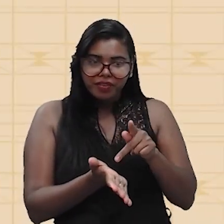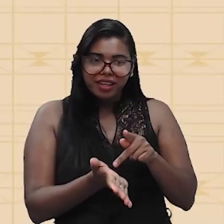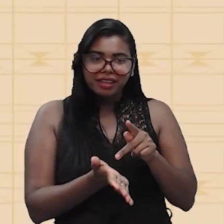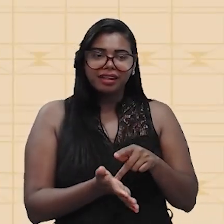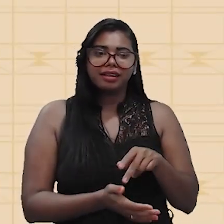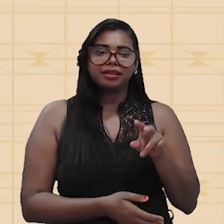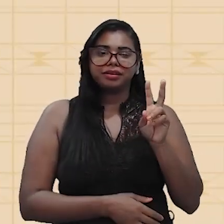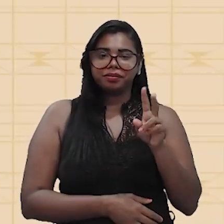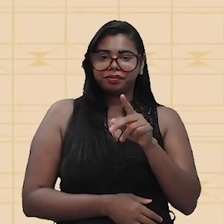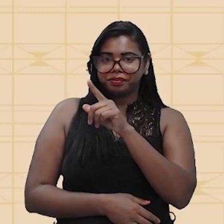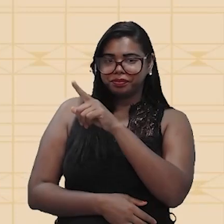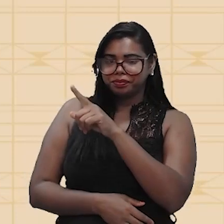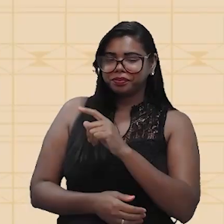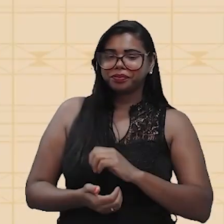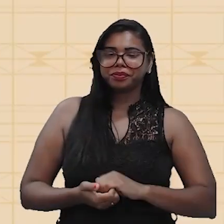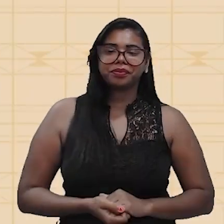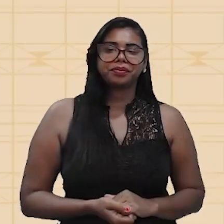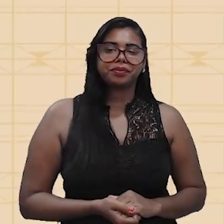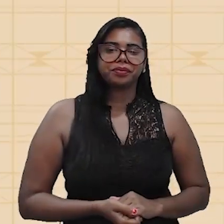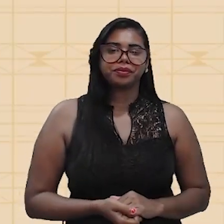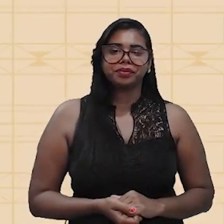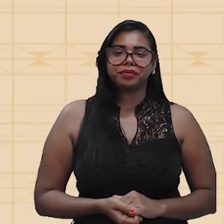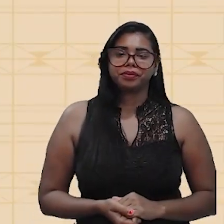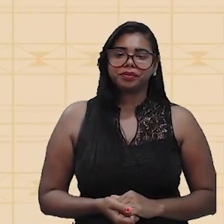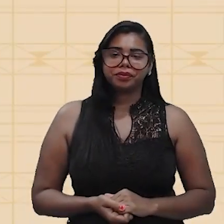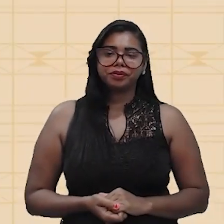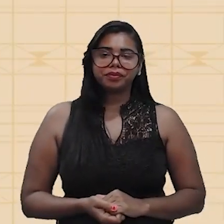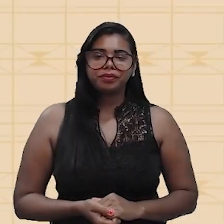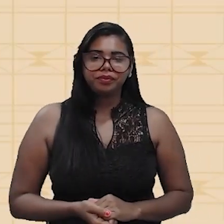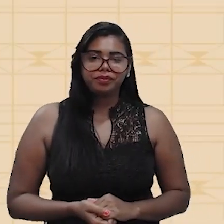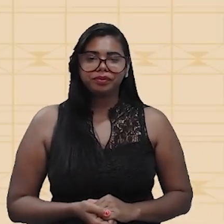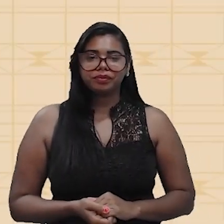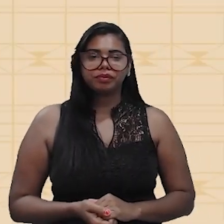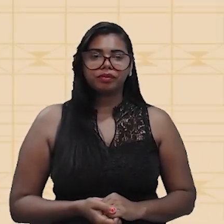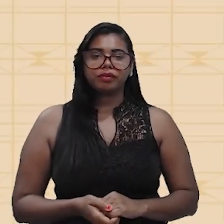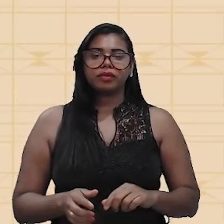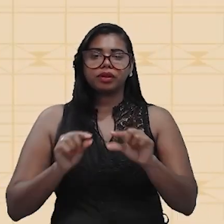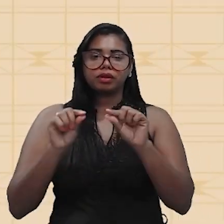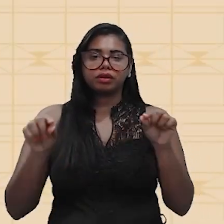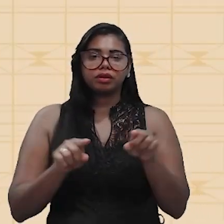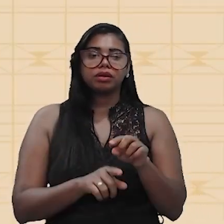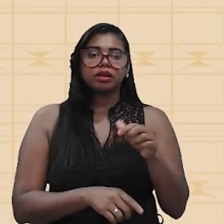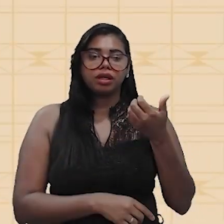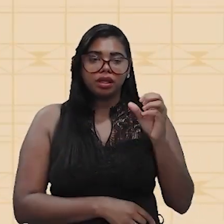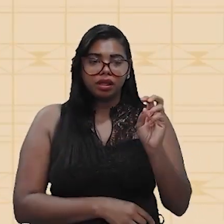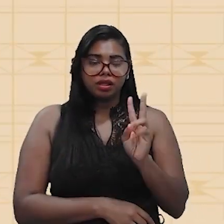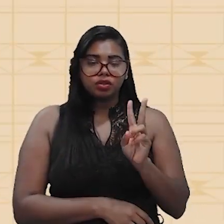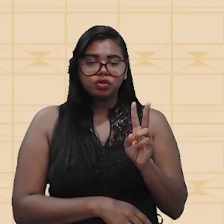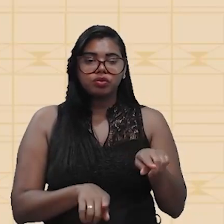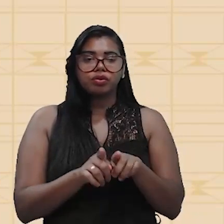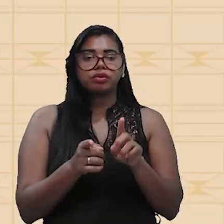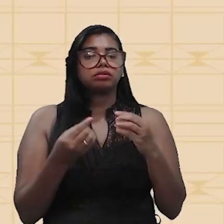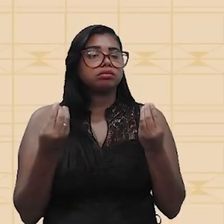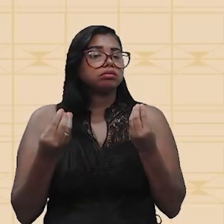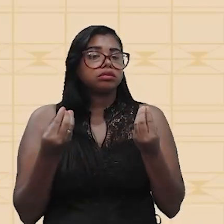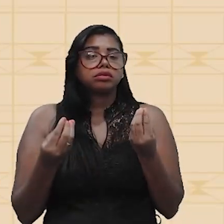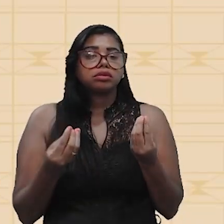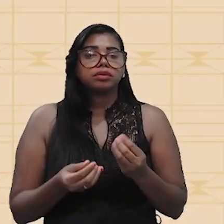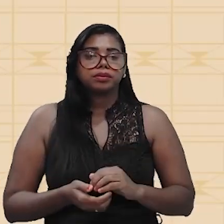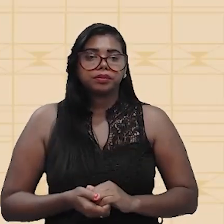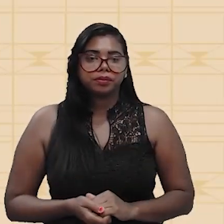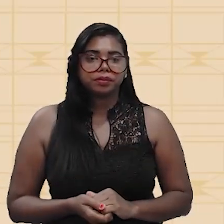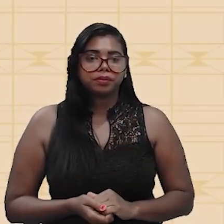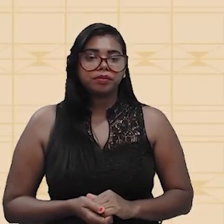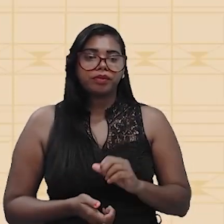o quê? Ele pergunta se a leitura do voltímetro é 10 volts. Mas, Paulinho, o que é que eu faço? Você vai fazer a DDP apenas